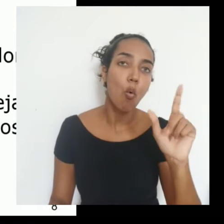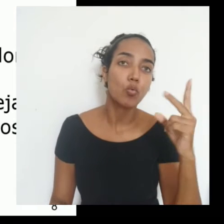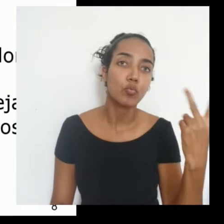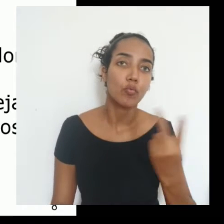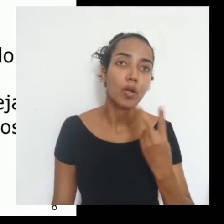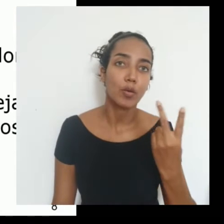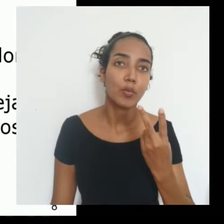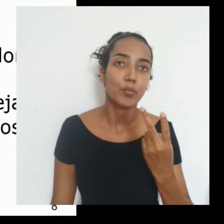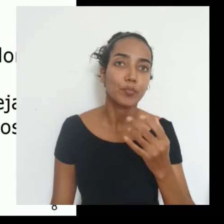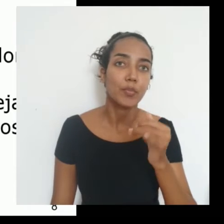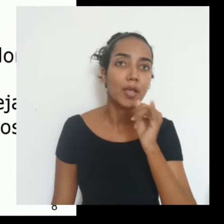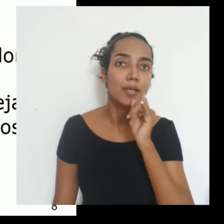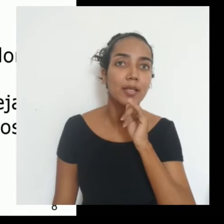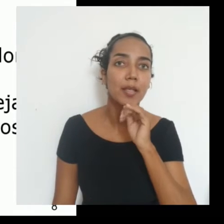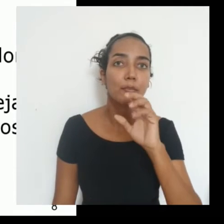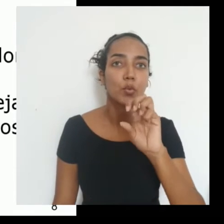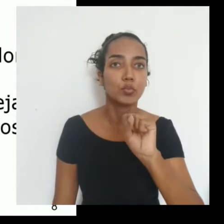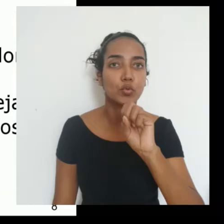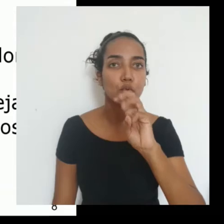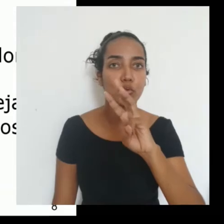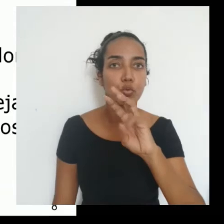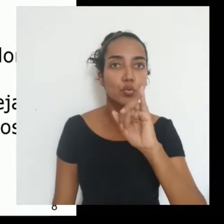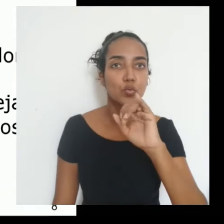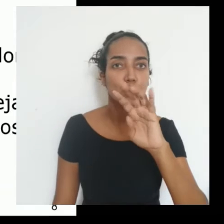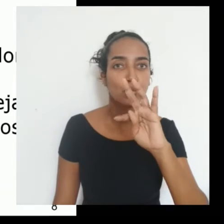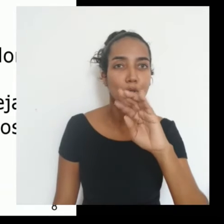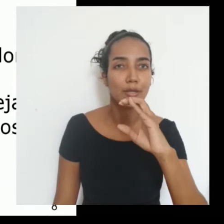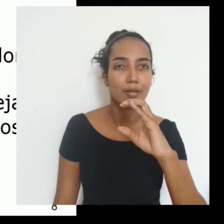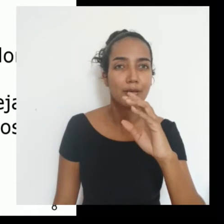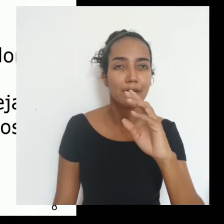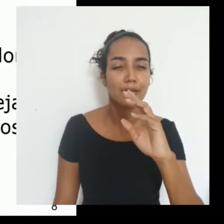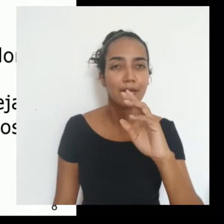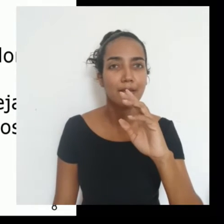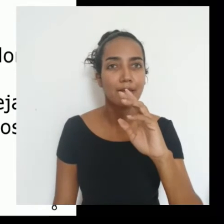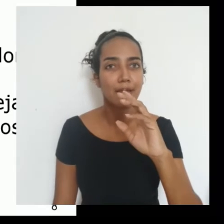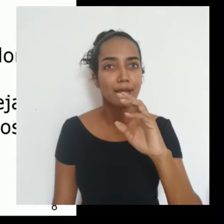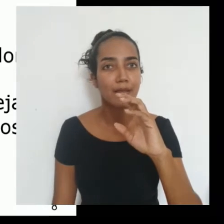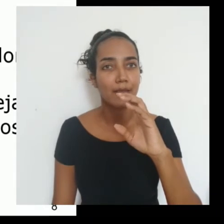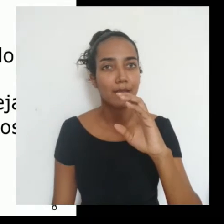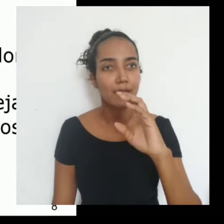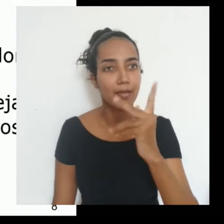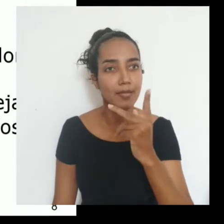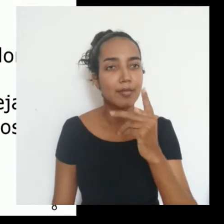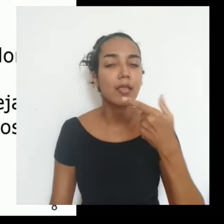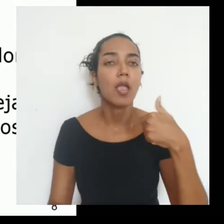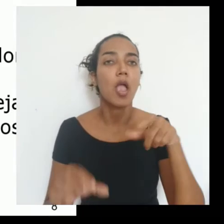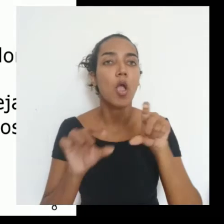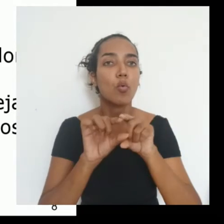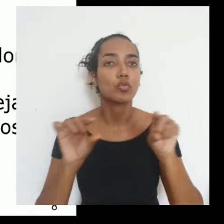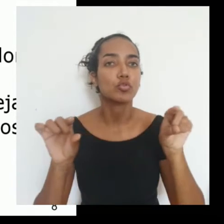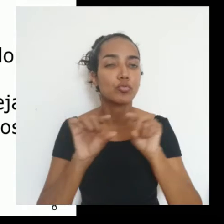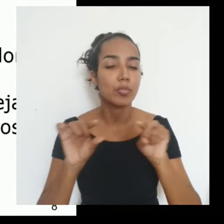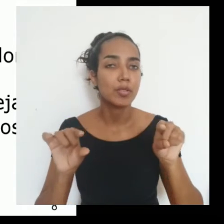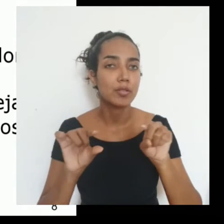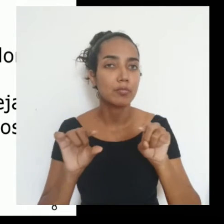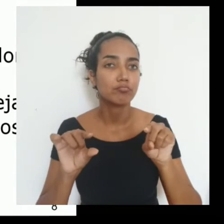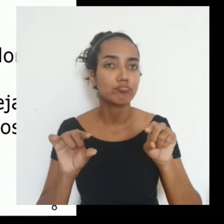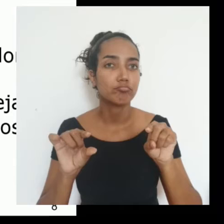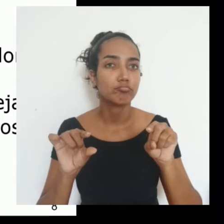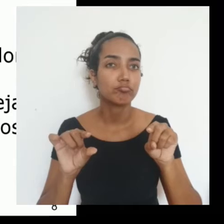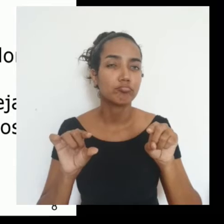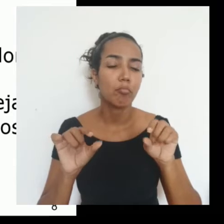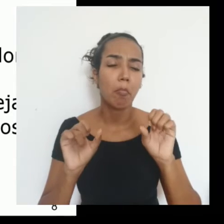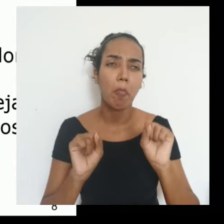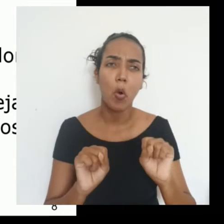Exemplo, switch é uma determinada expressão, e essa expressão pode ser um valor inteiro, e a partir de novas versões de Java, isso aqui pode ser inclusive um string. E